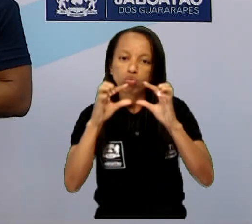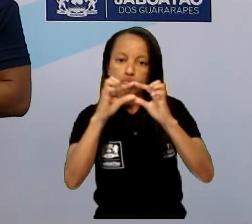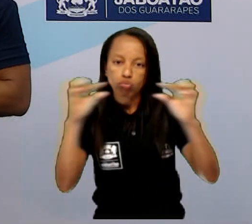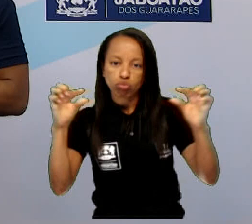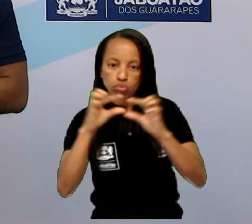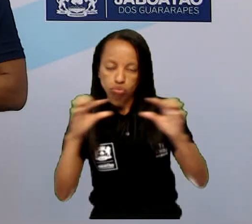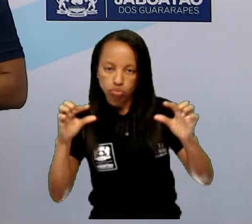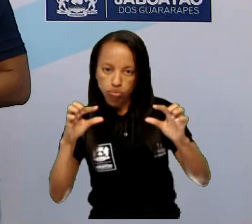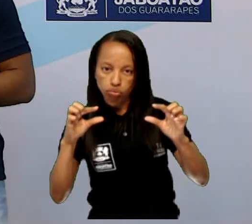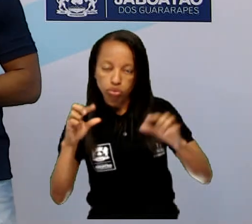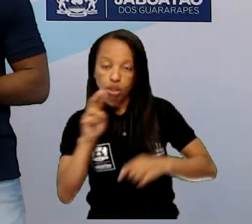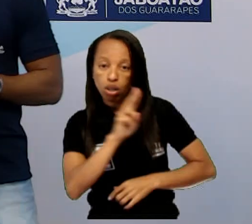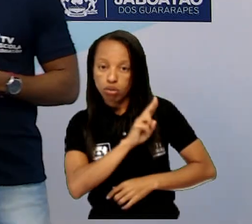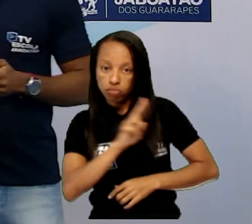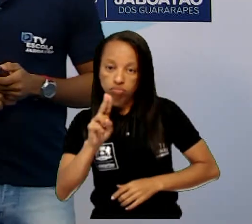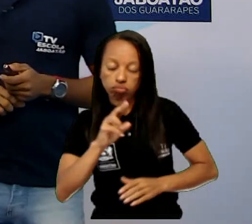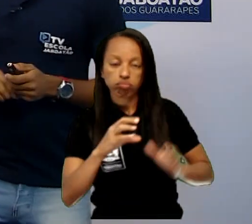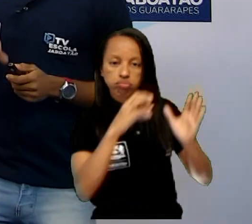tá bom?